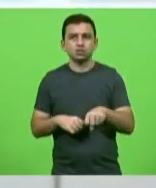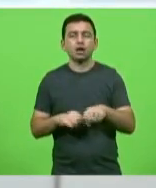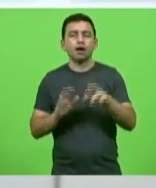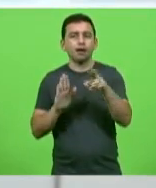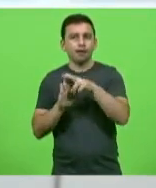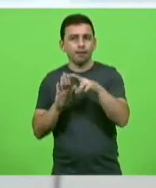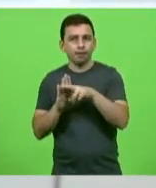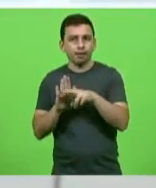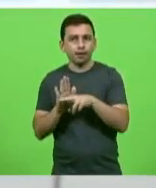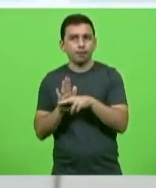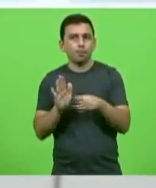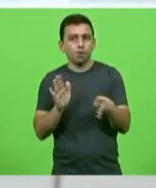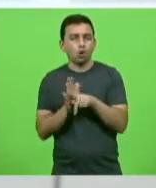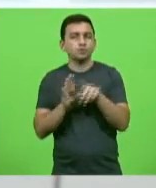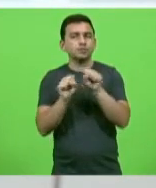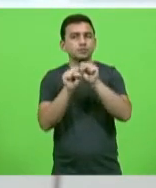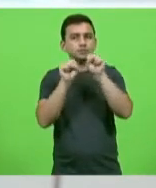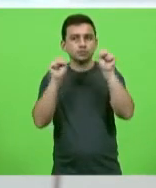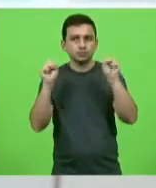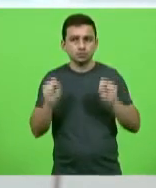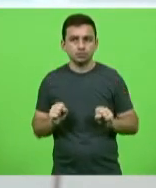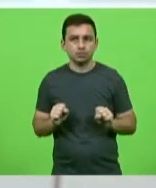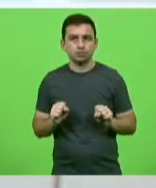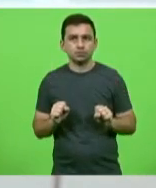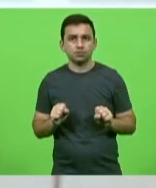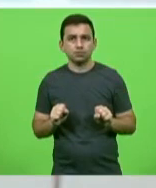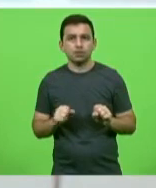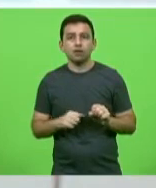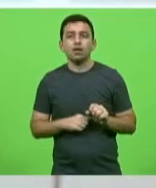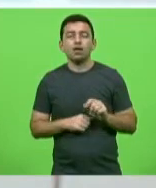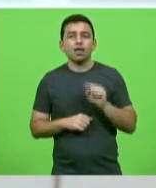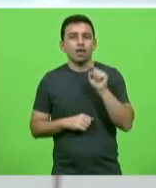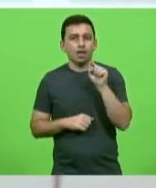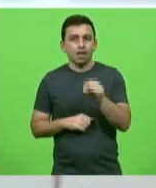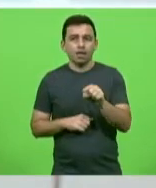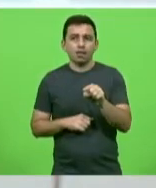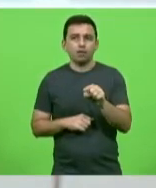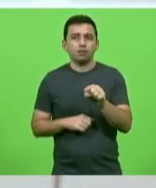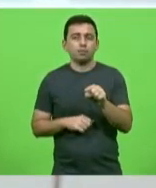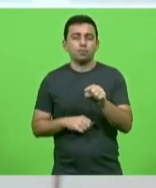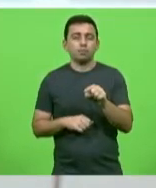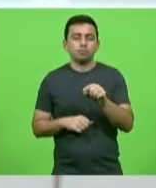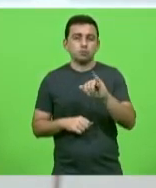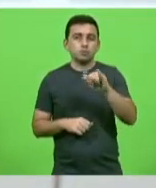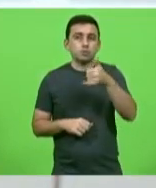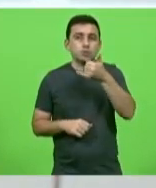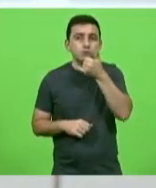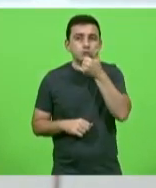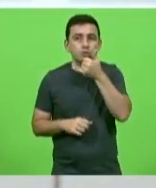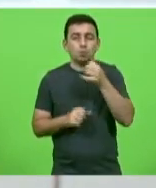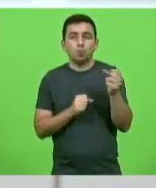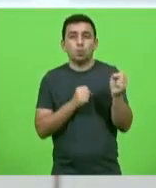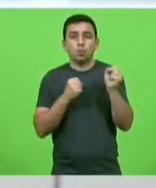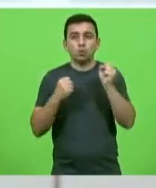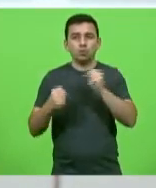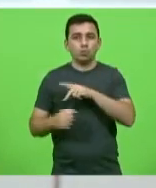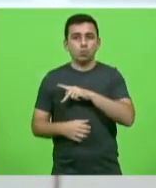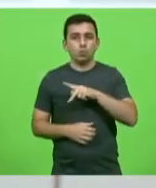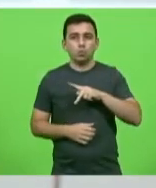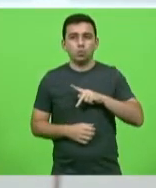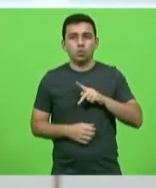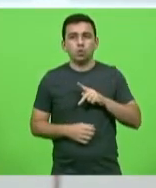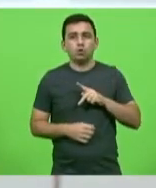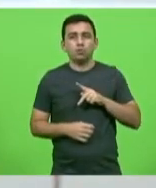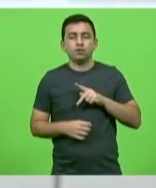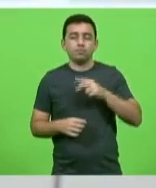normativo no sistema normativo mas não prescinde da Ju em cima do poder público e principalmente